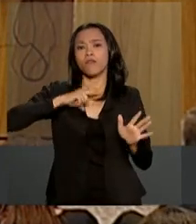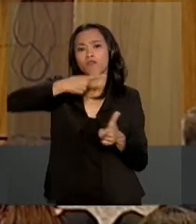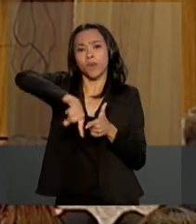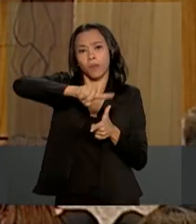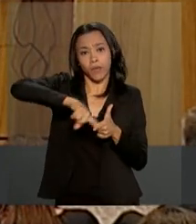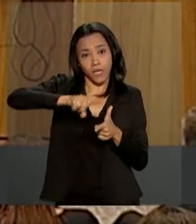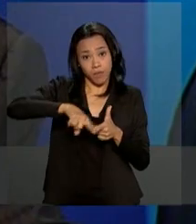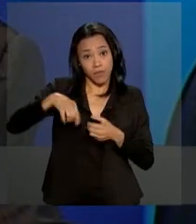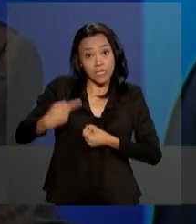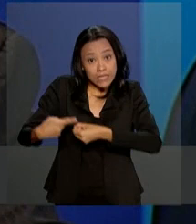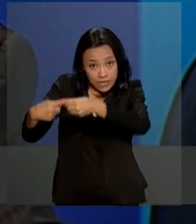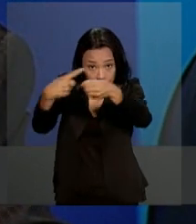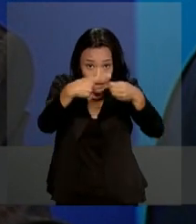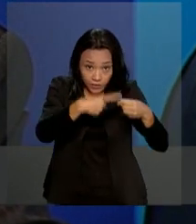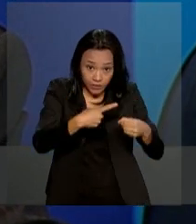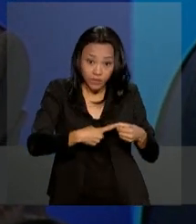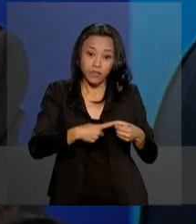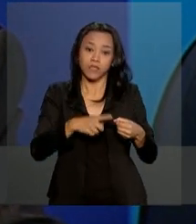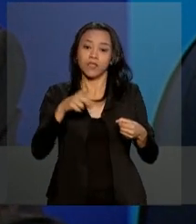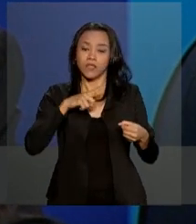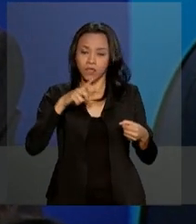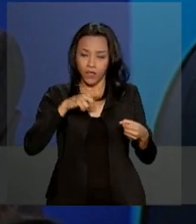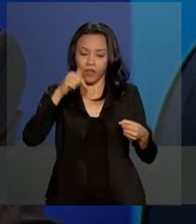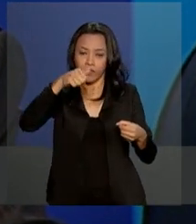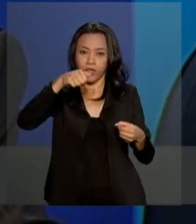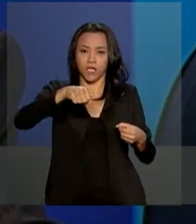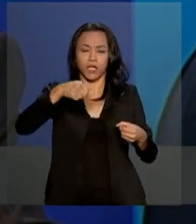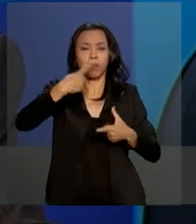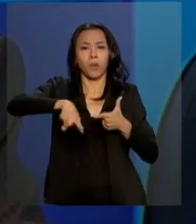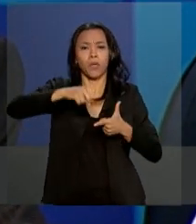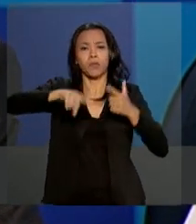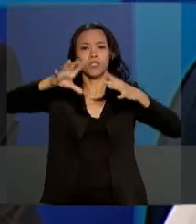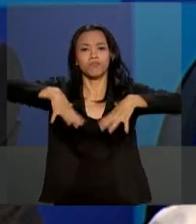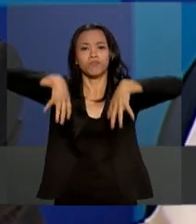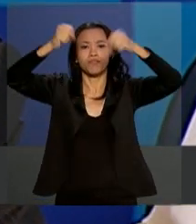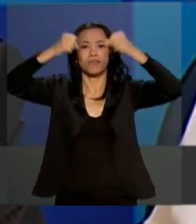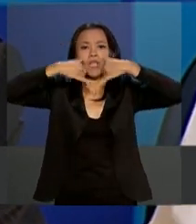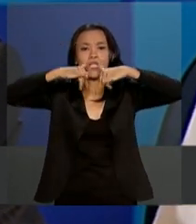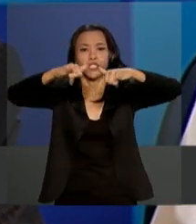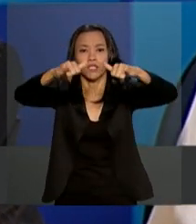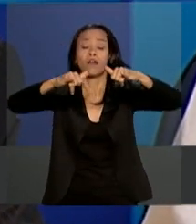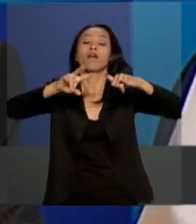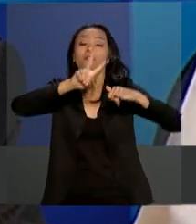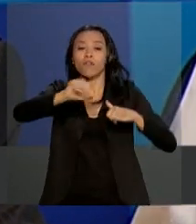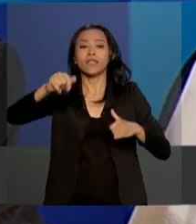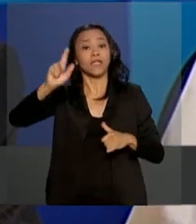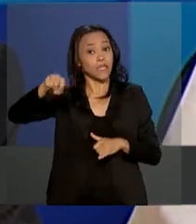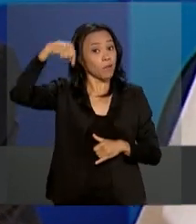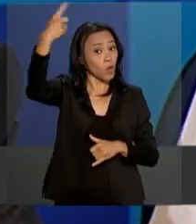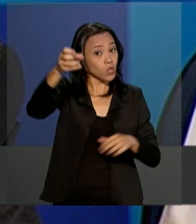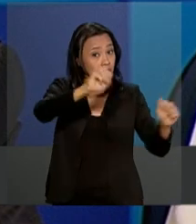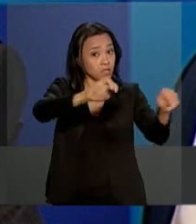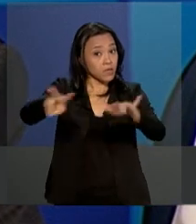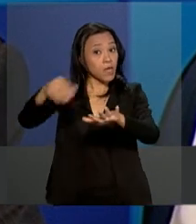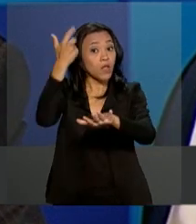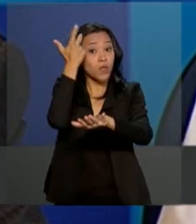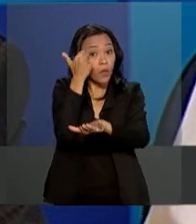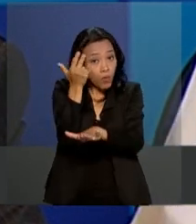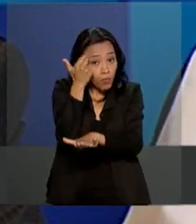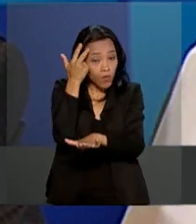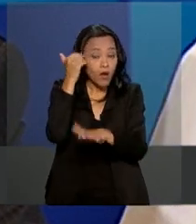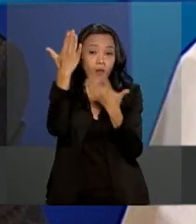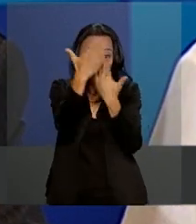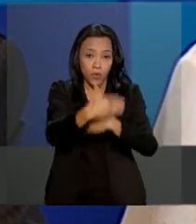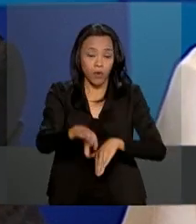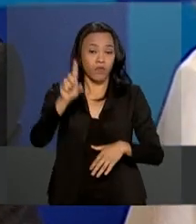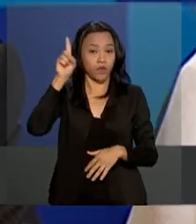municípios que a gente já paga o que apareceu aqui que tivemos problemas de energia elétrica na semana que vem teremos aplicação normal lá é